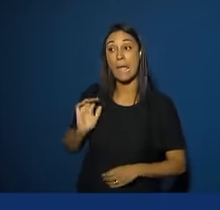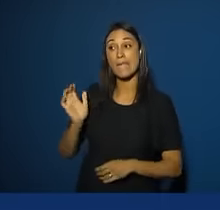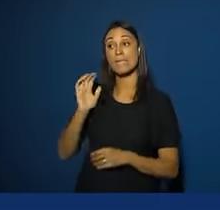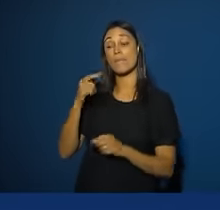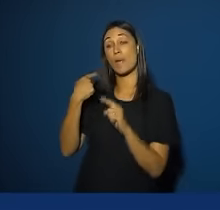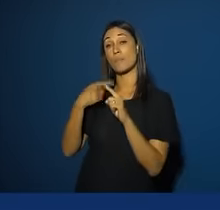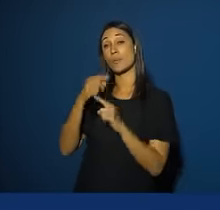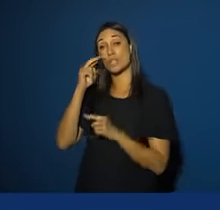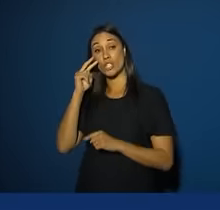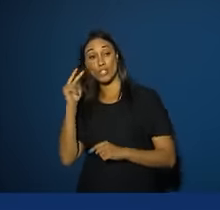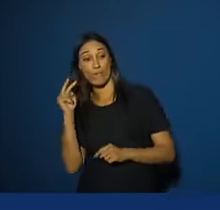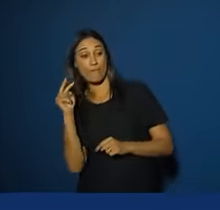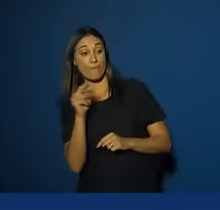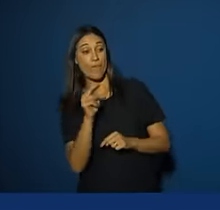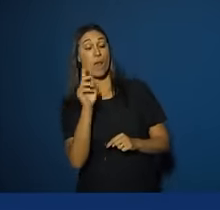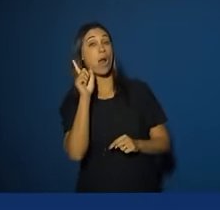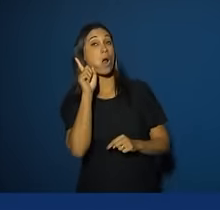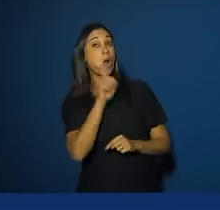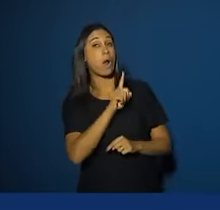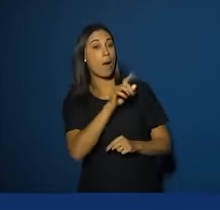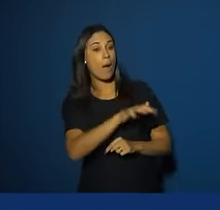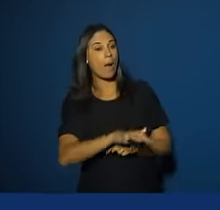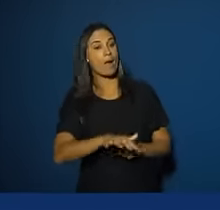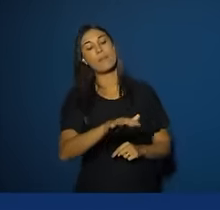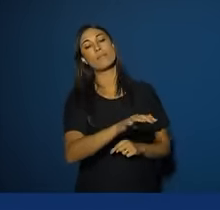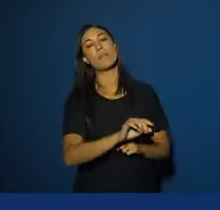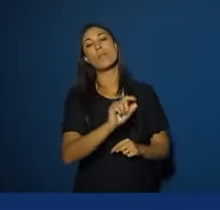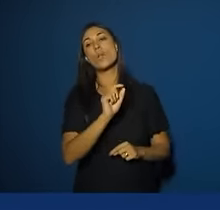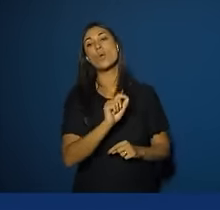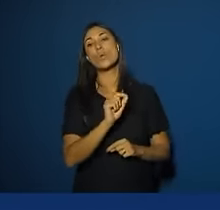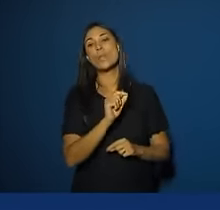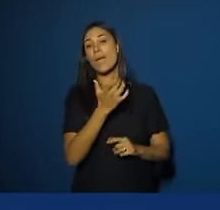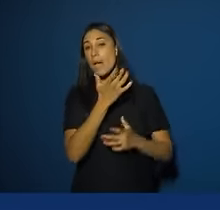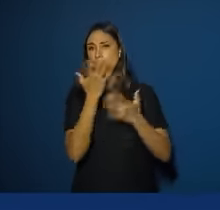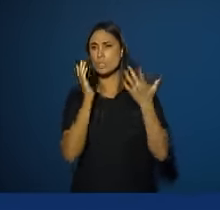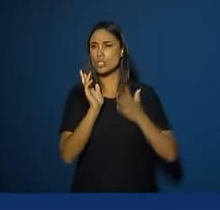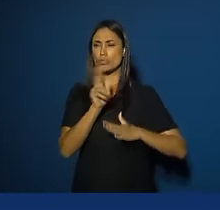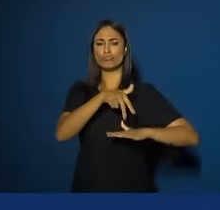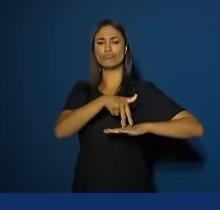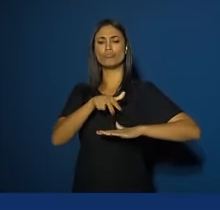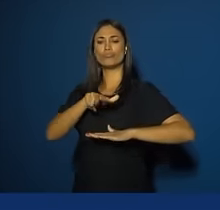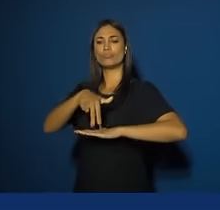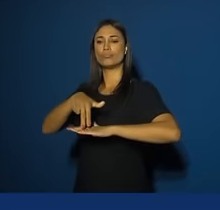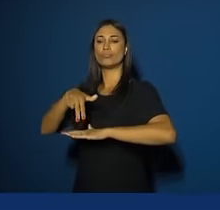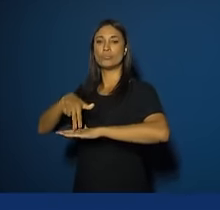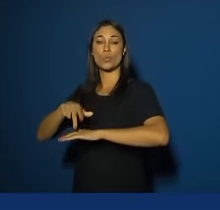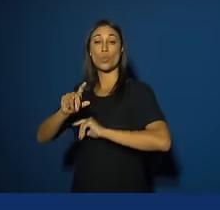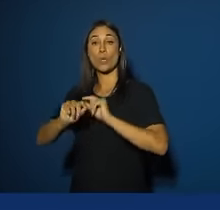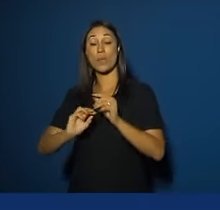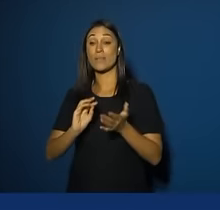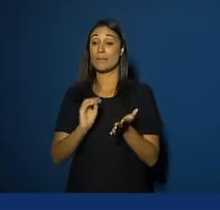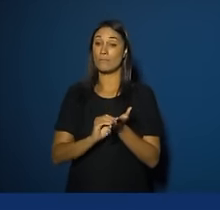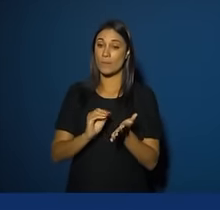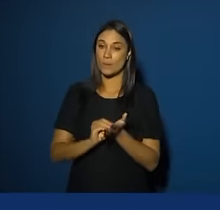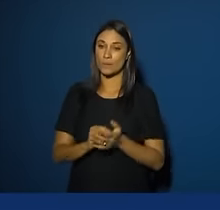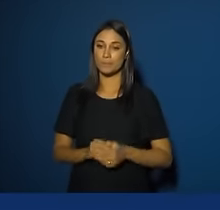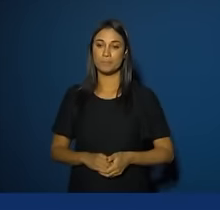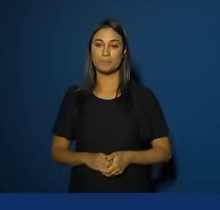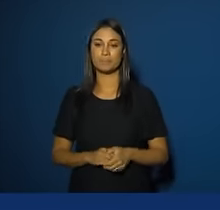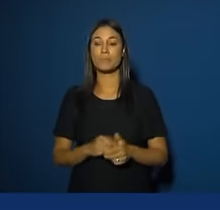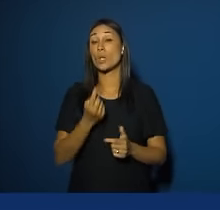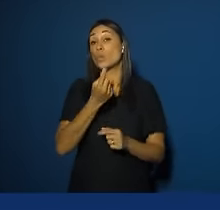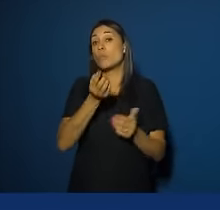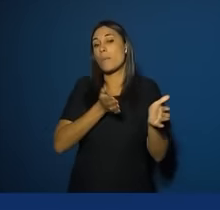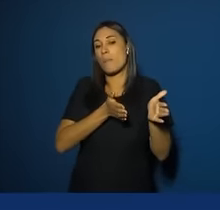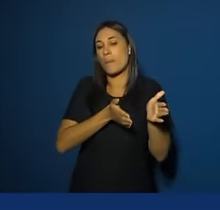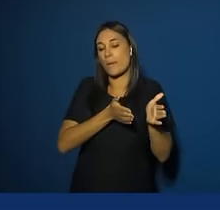gente olha o mercado americano, é uma boa proxy de ver como as pessoas estão se posicionando com essa incerteza, né? E, no